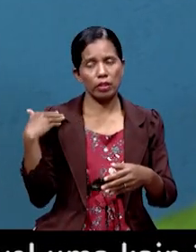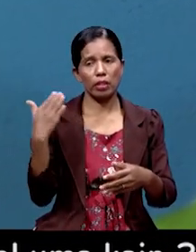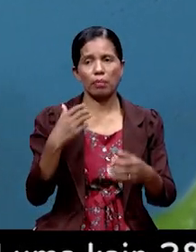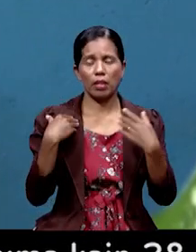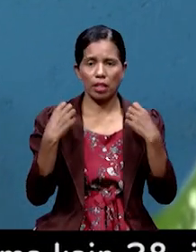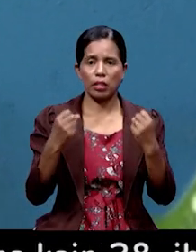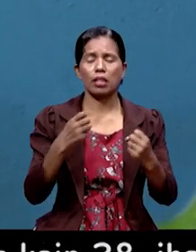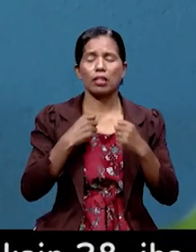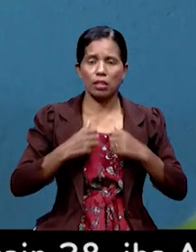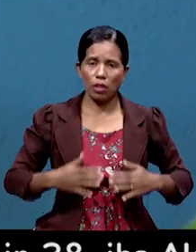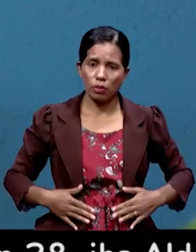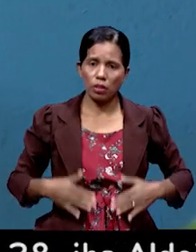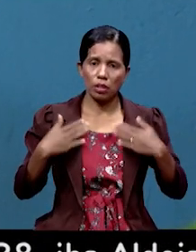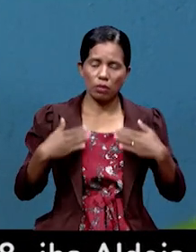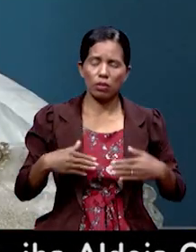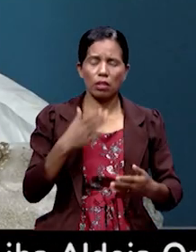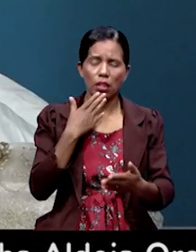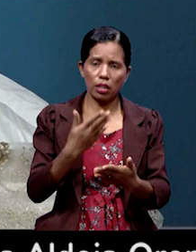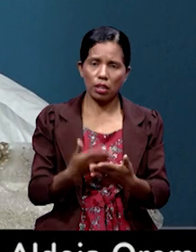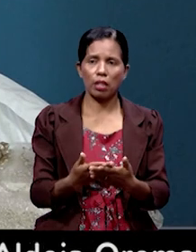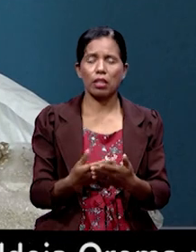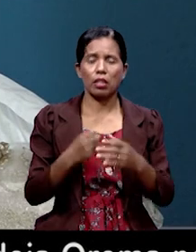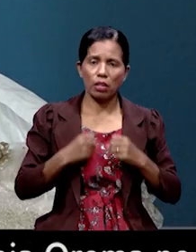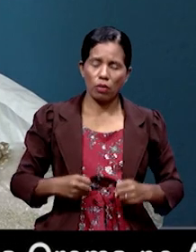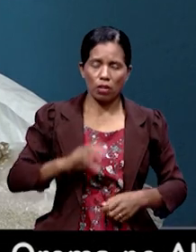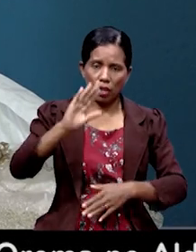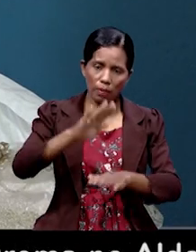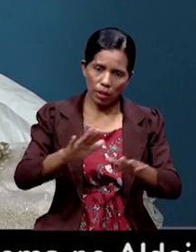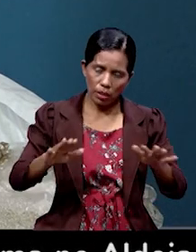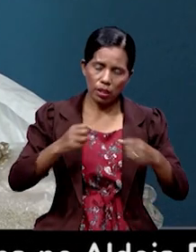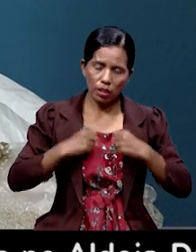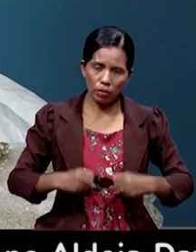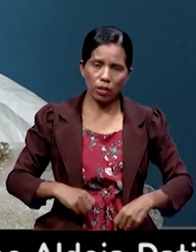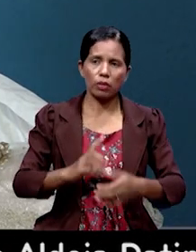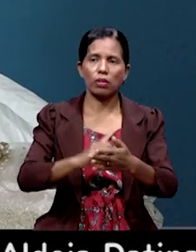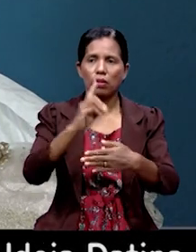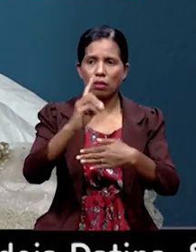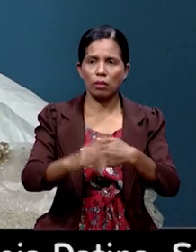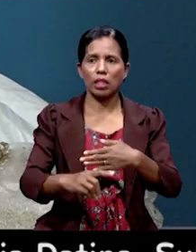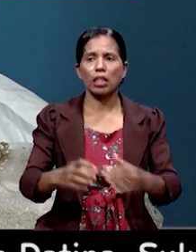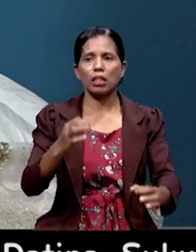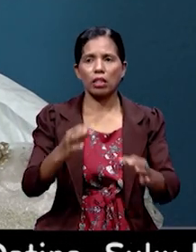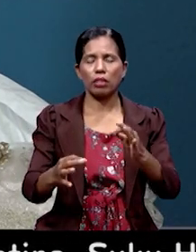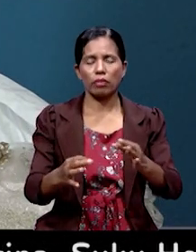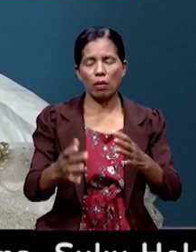na ama ira, de saúde ira, e tem um ansel de saúde ira, por ele desenvolve, o posto de lenço, se cai com moras nem se